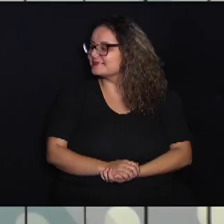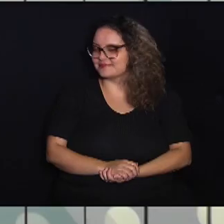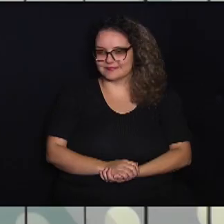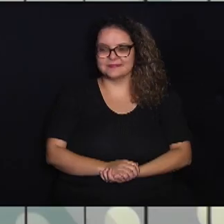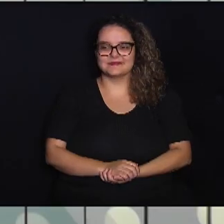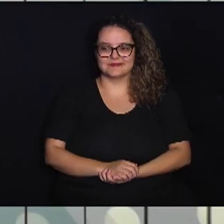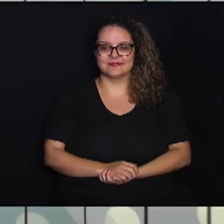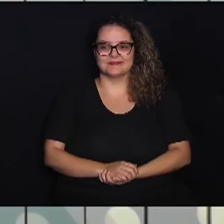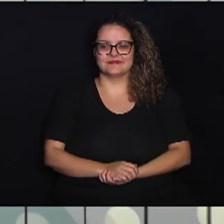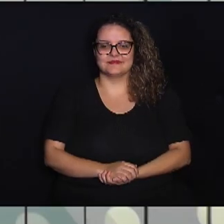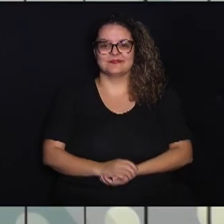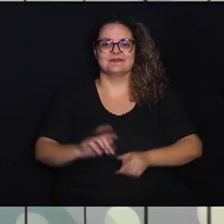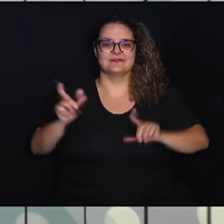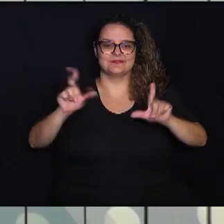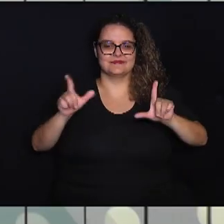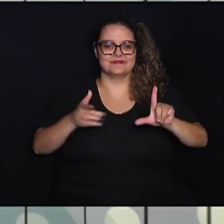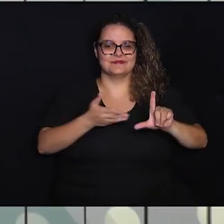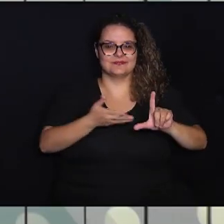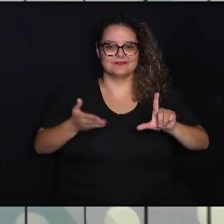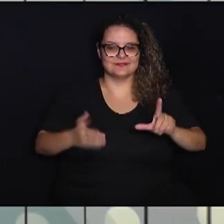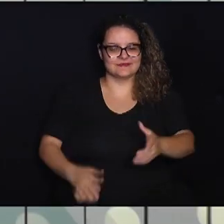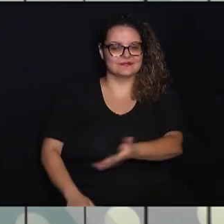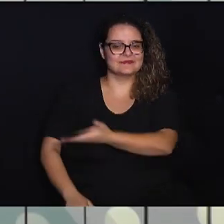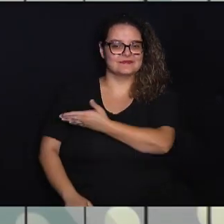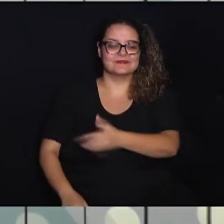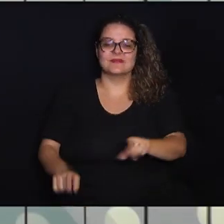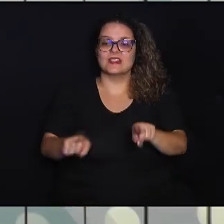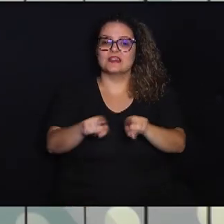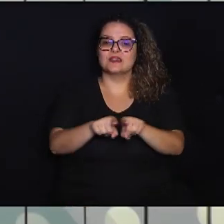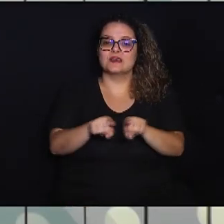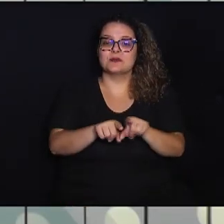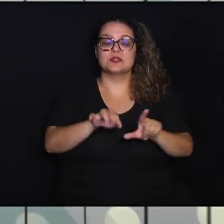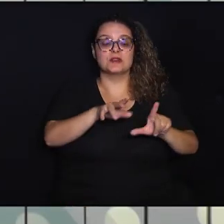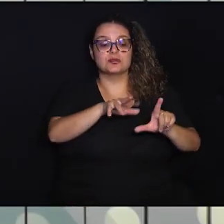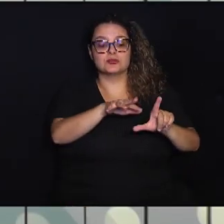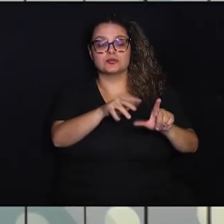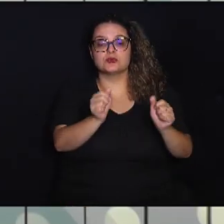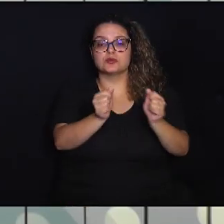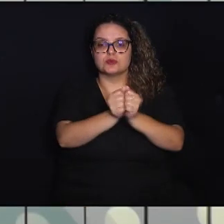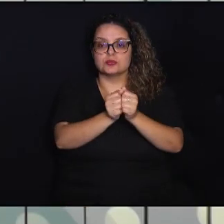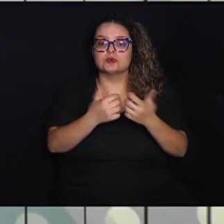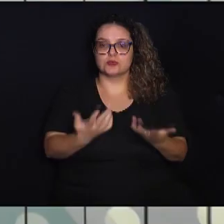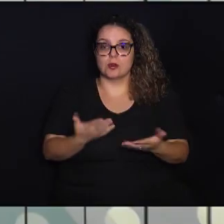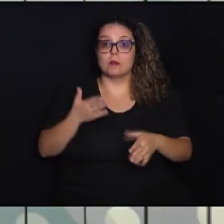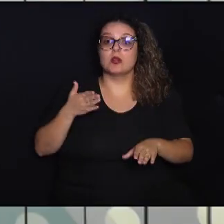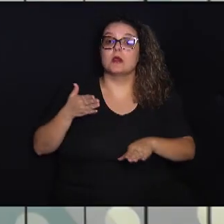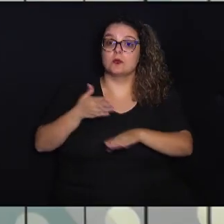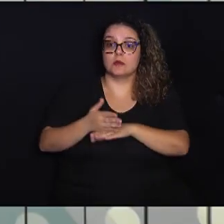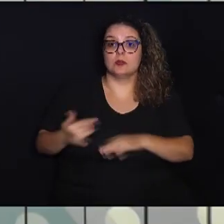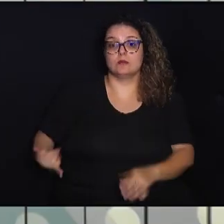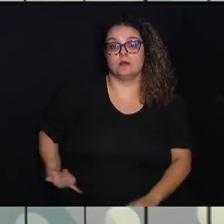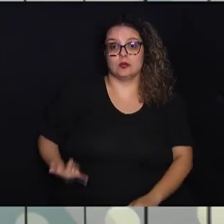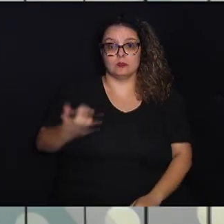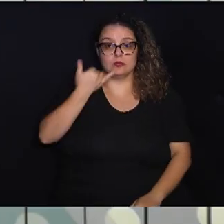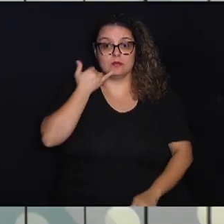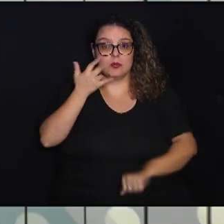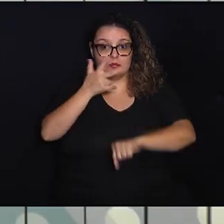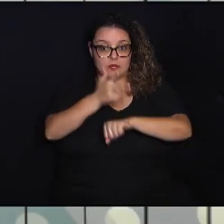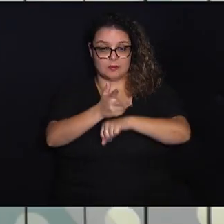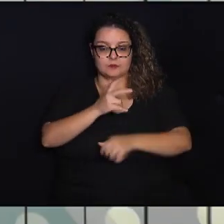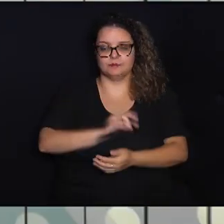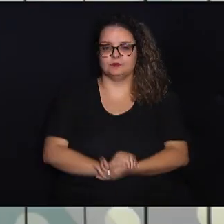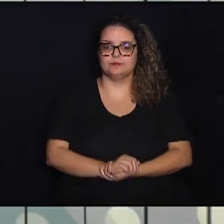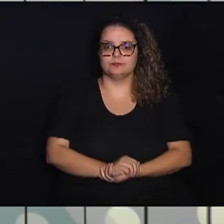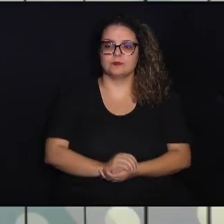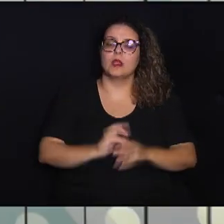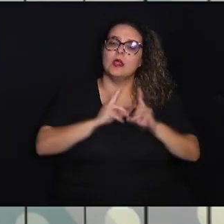978293776. Vai aparecer aí na sua tela também um QR Code para você acessar pelo celular.